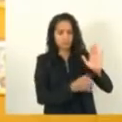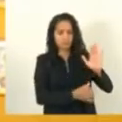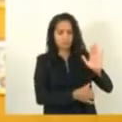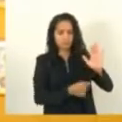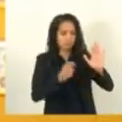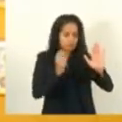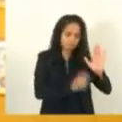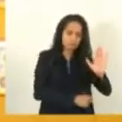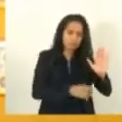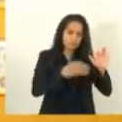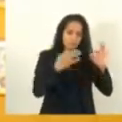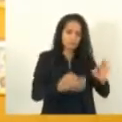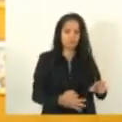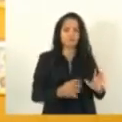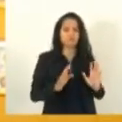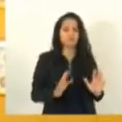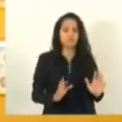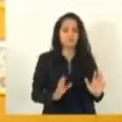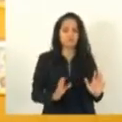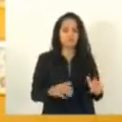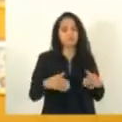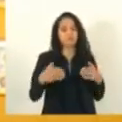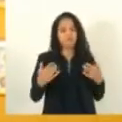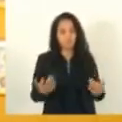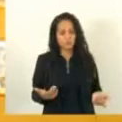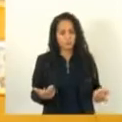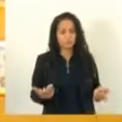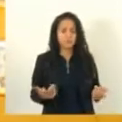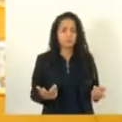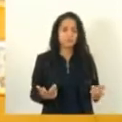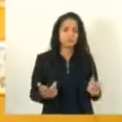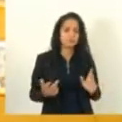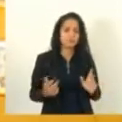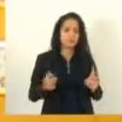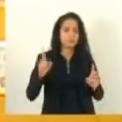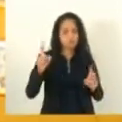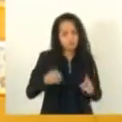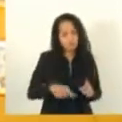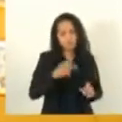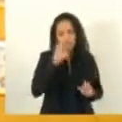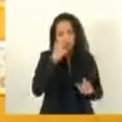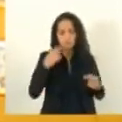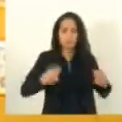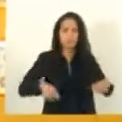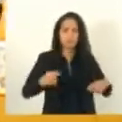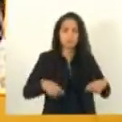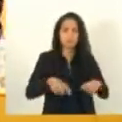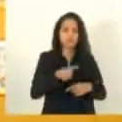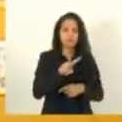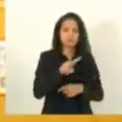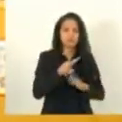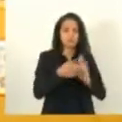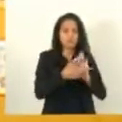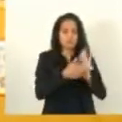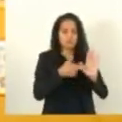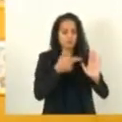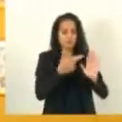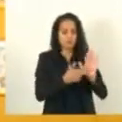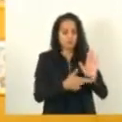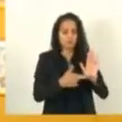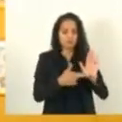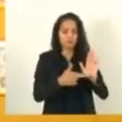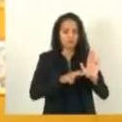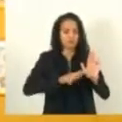origem. Então, passaríamos a ter um veto parcial e não um veto